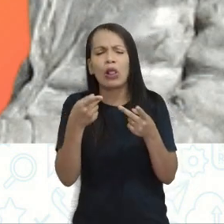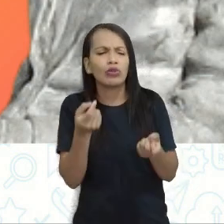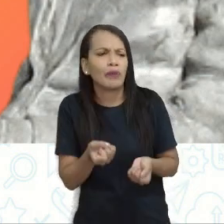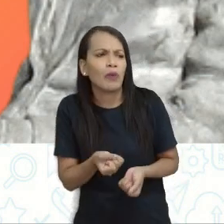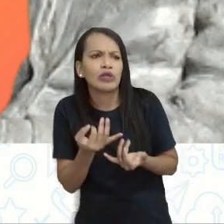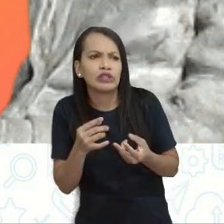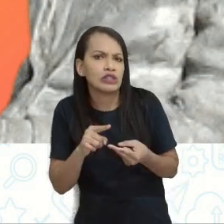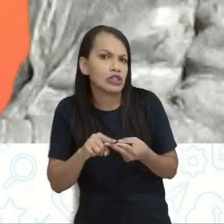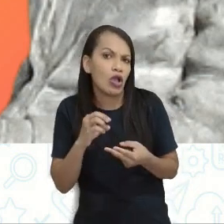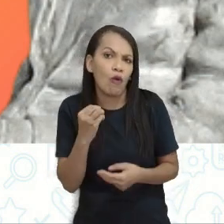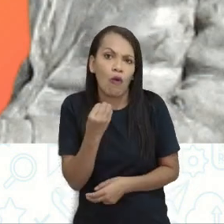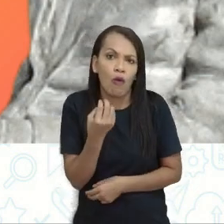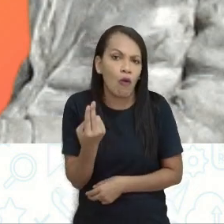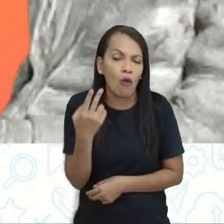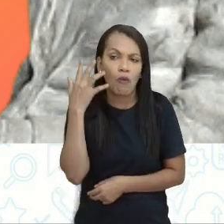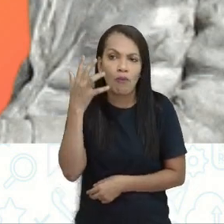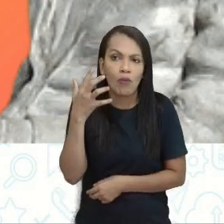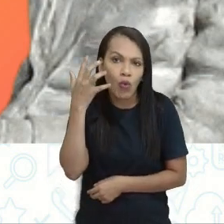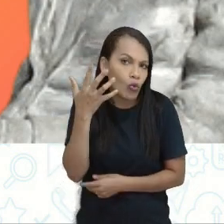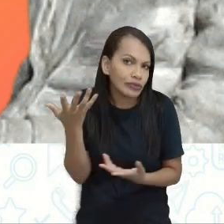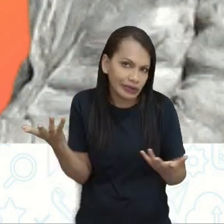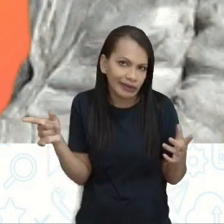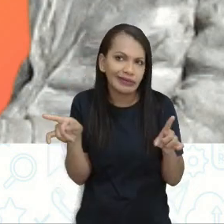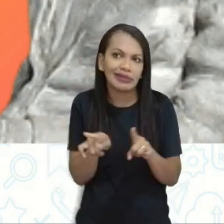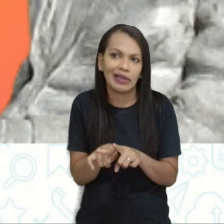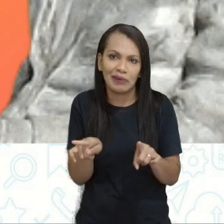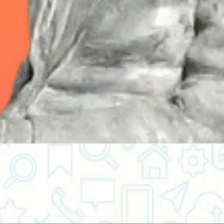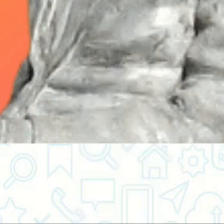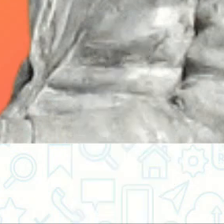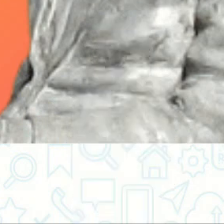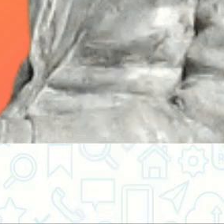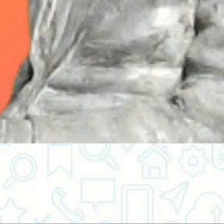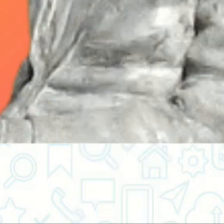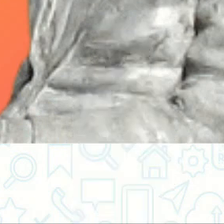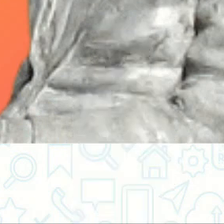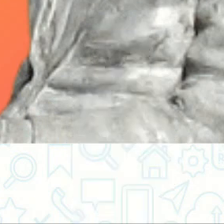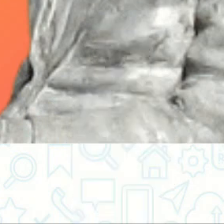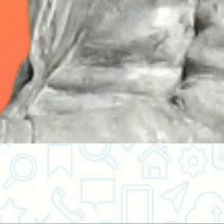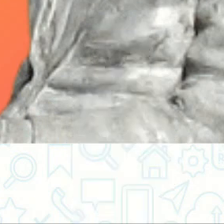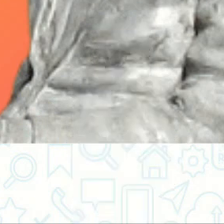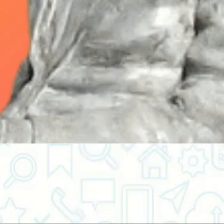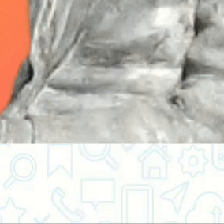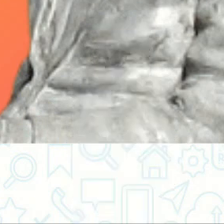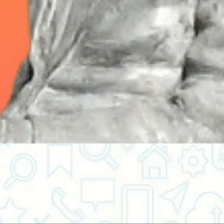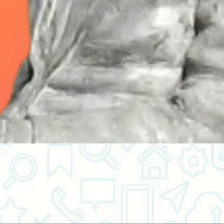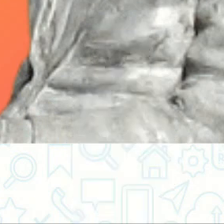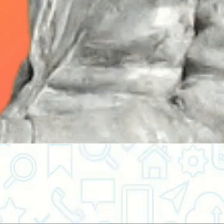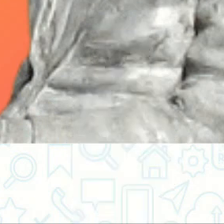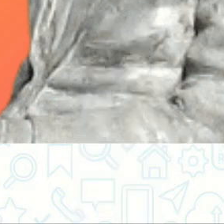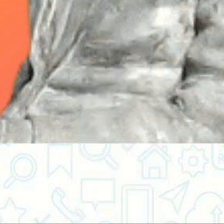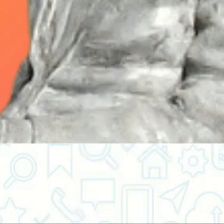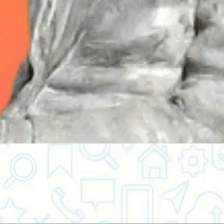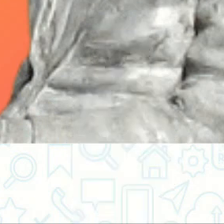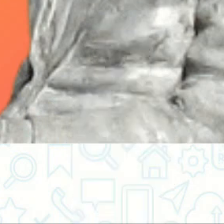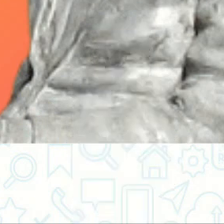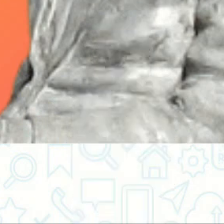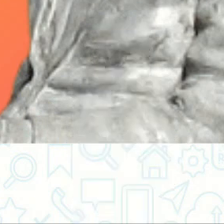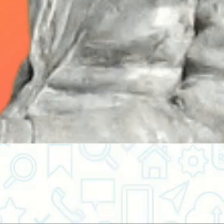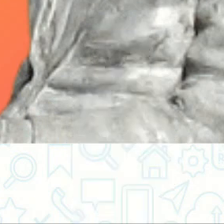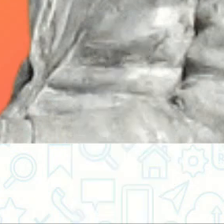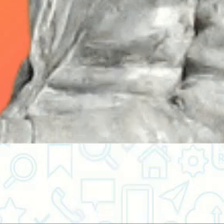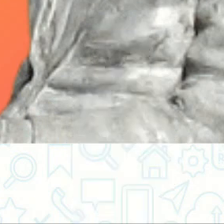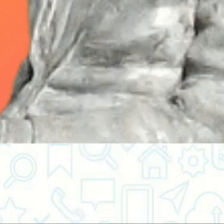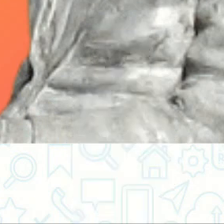Chico Science, Josué de Castro também, importante figura aí que falou do rio, das